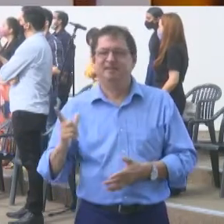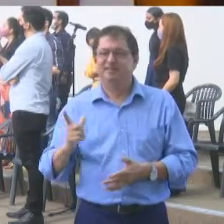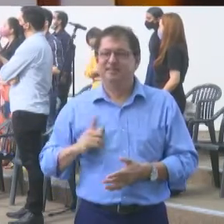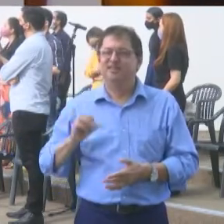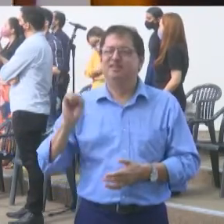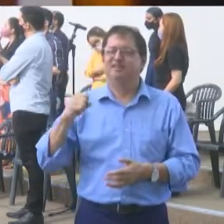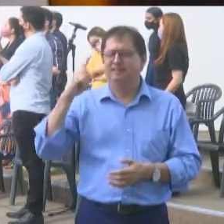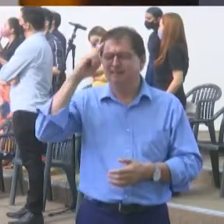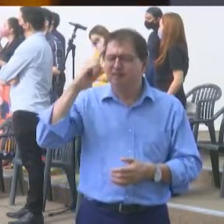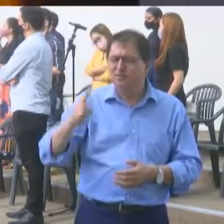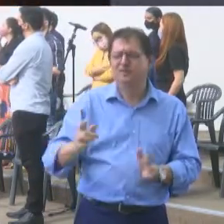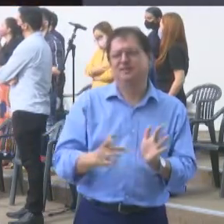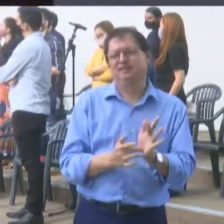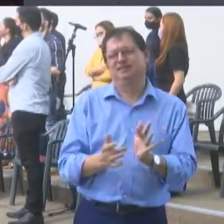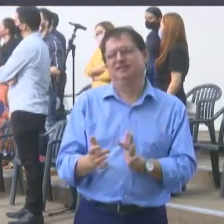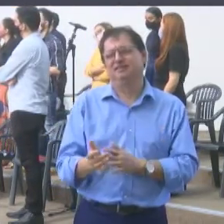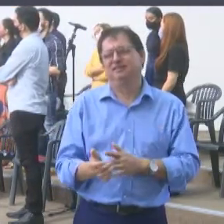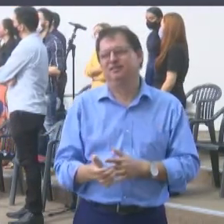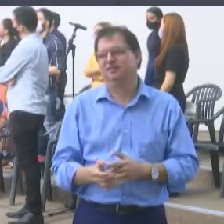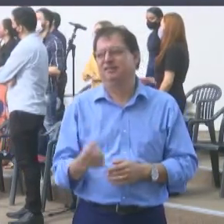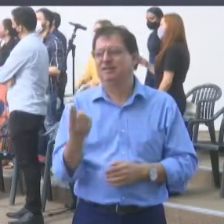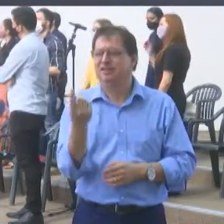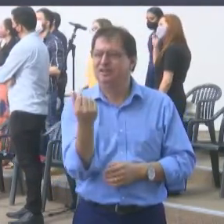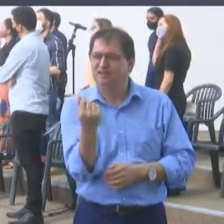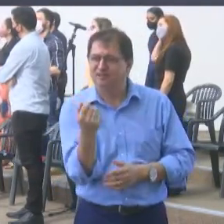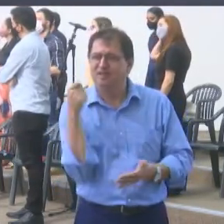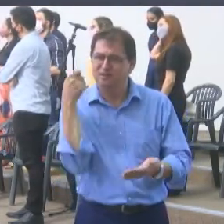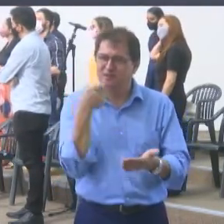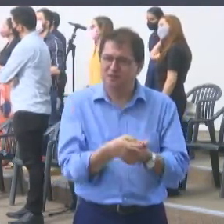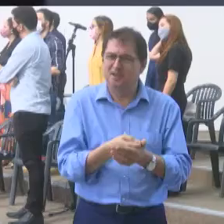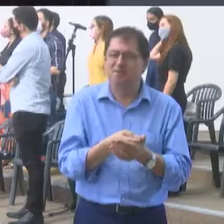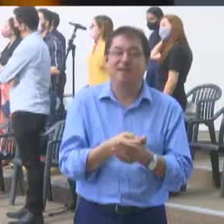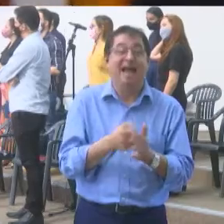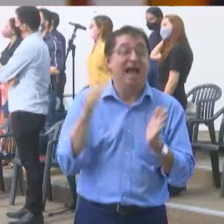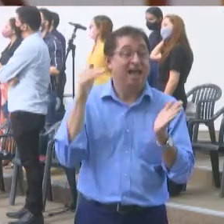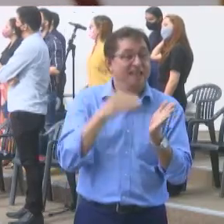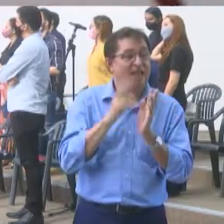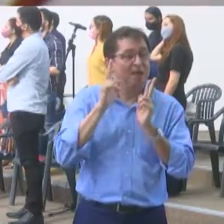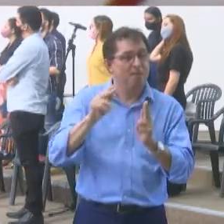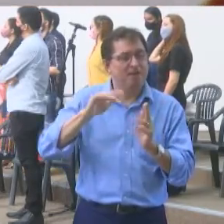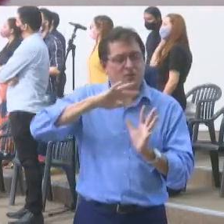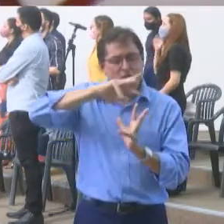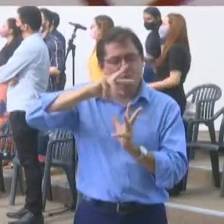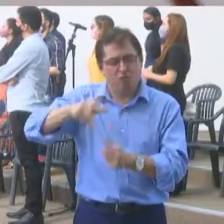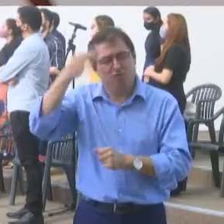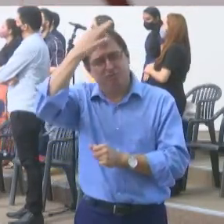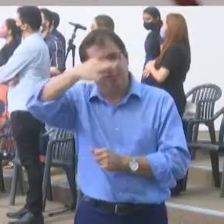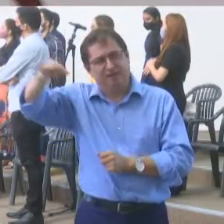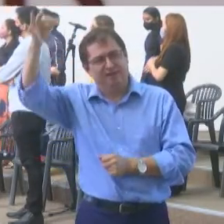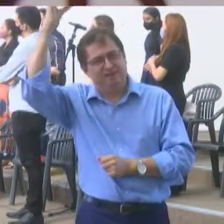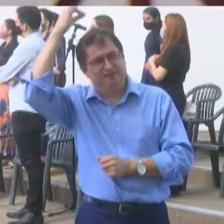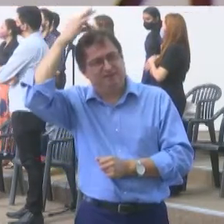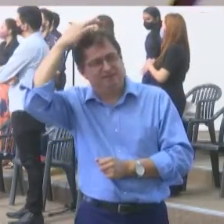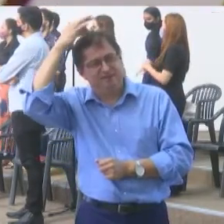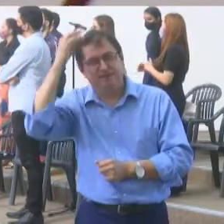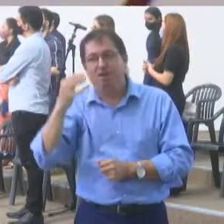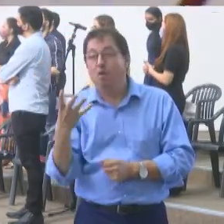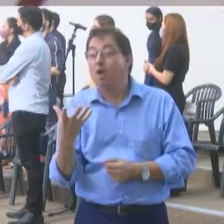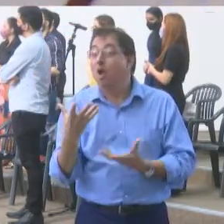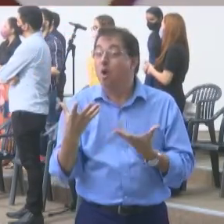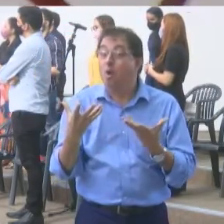parentesco, ele tem os recursos e tem a vontade, que é por último a decisão. É o que aquele homem não